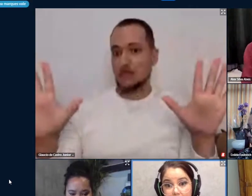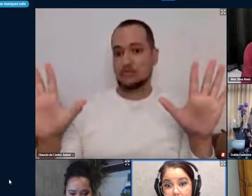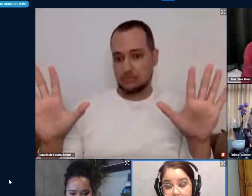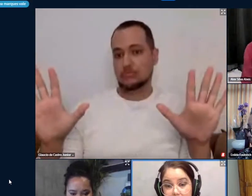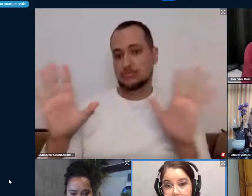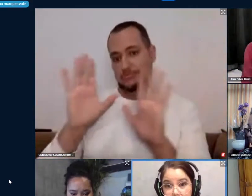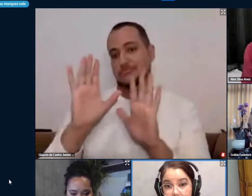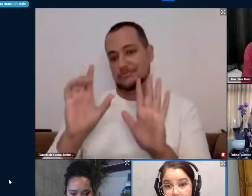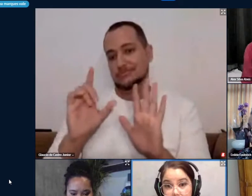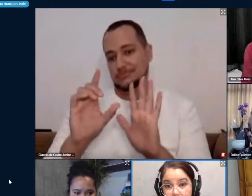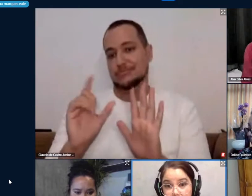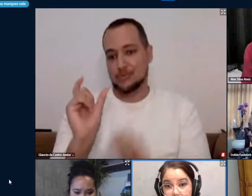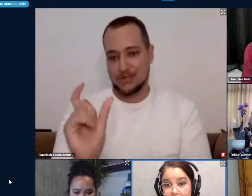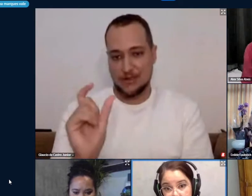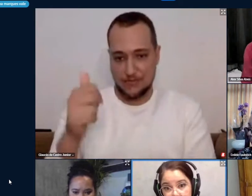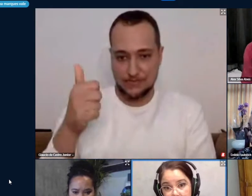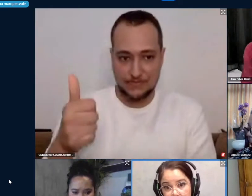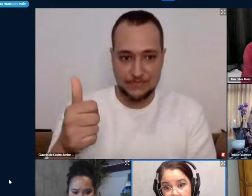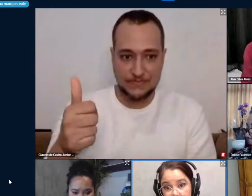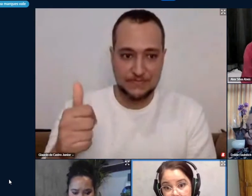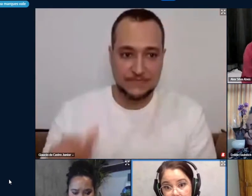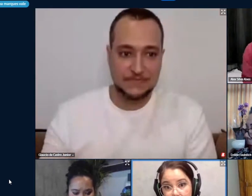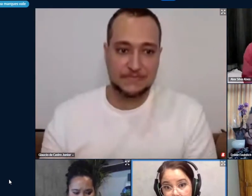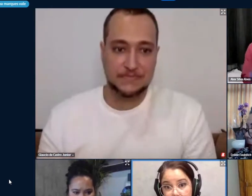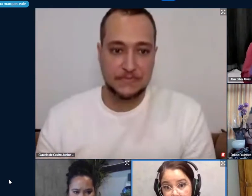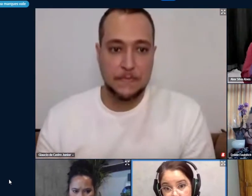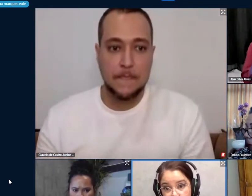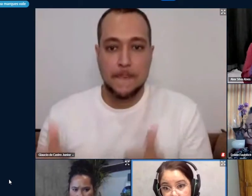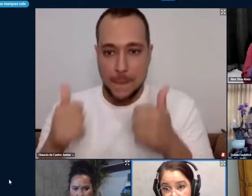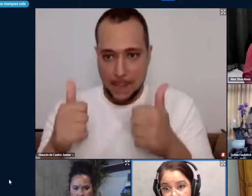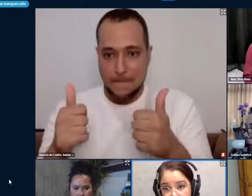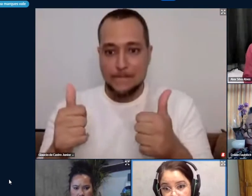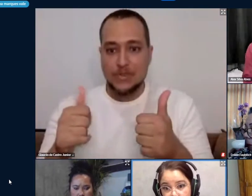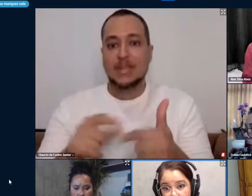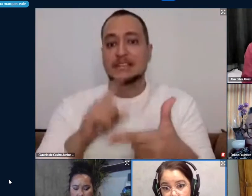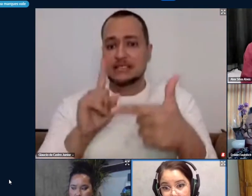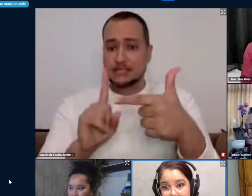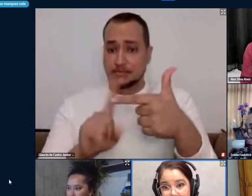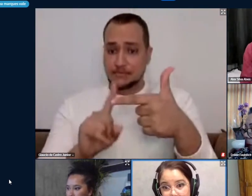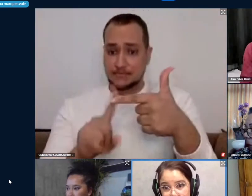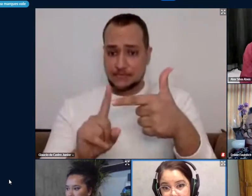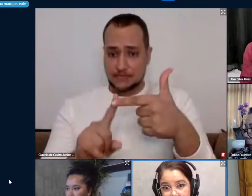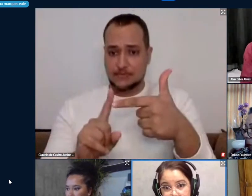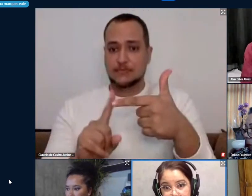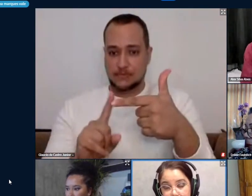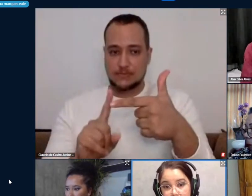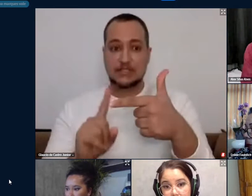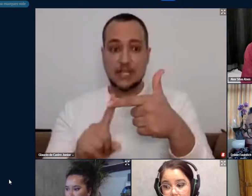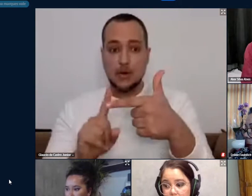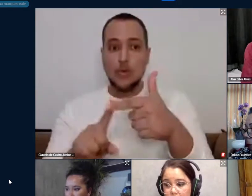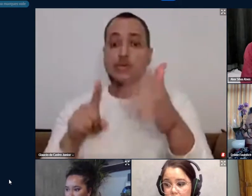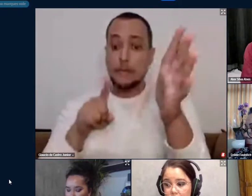Certo, não é porque isso apareceu duas vezes no seu texto e eu gostaria de entender isso de uma forma mais clara.